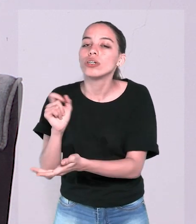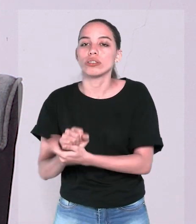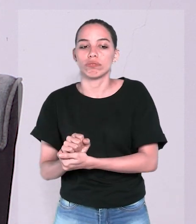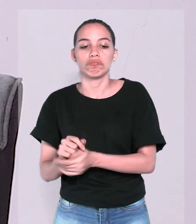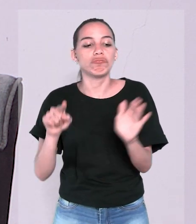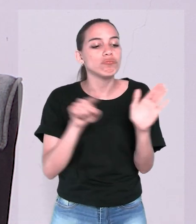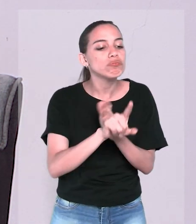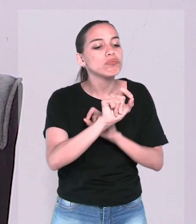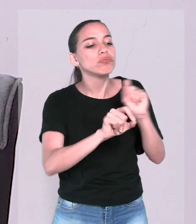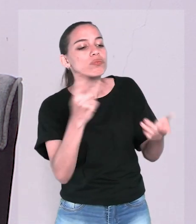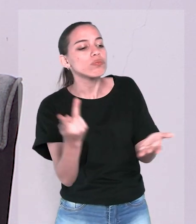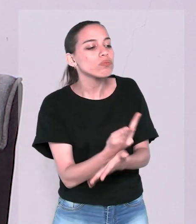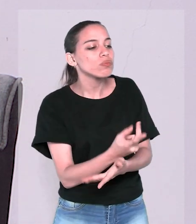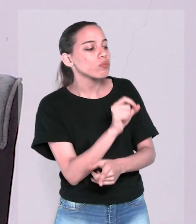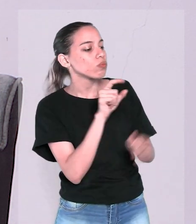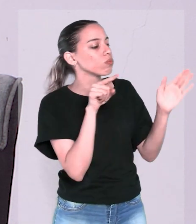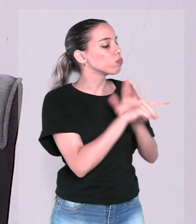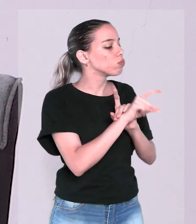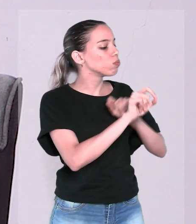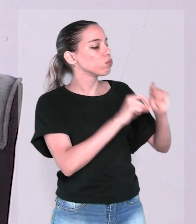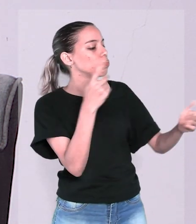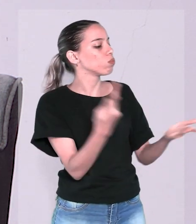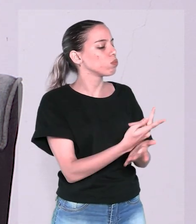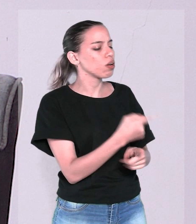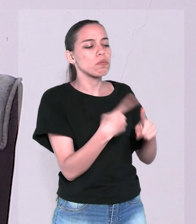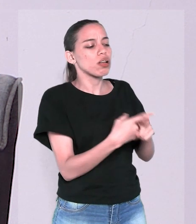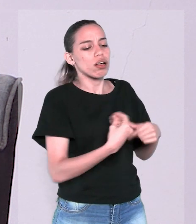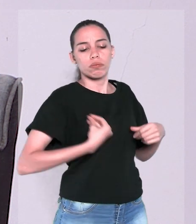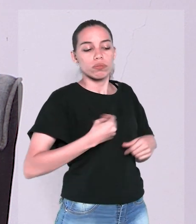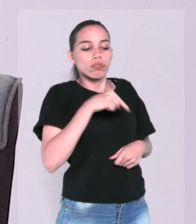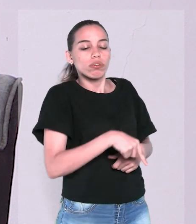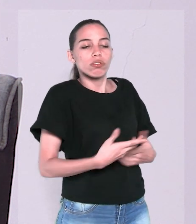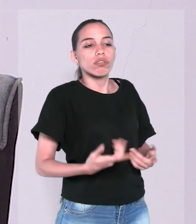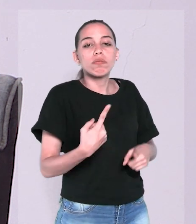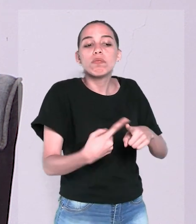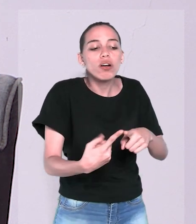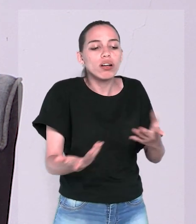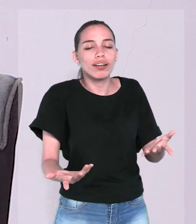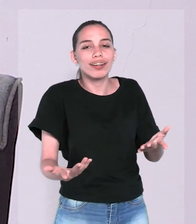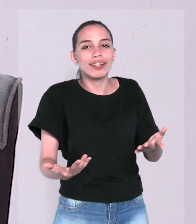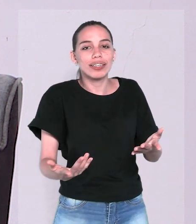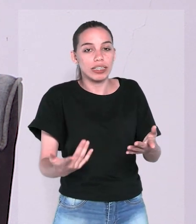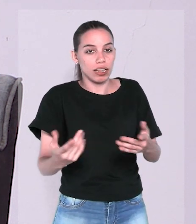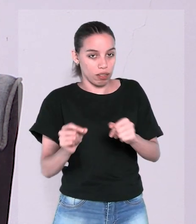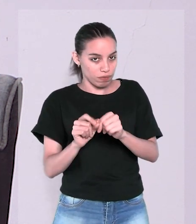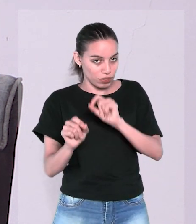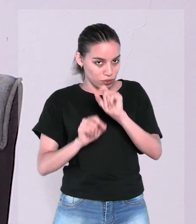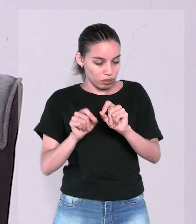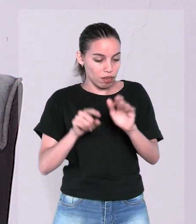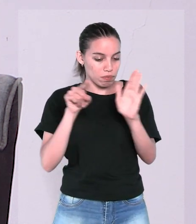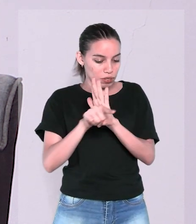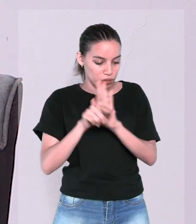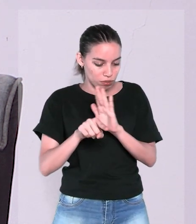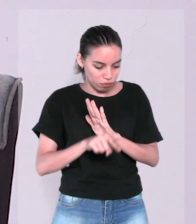as pessoas. Eu entendi que tinha uma galera dentro do quarto, eu queria ouvir por que elas estavam lá, por